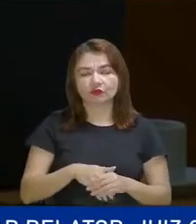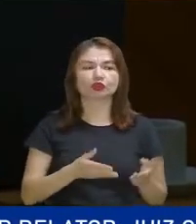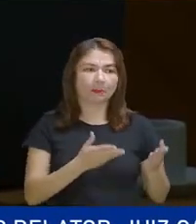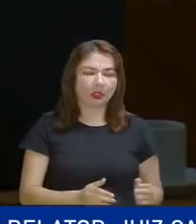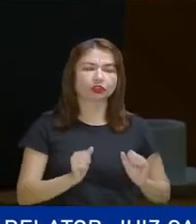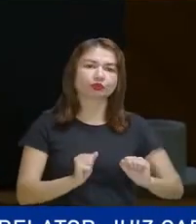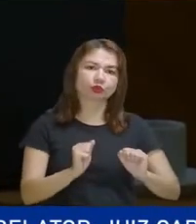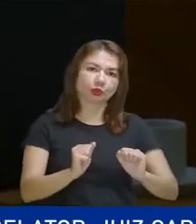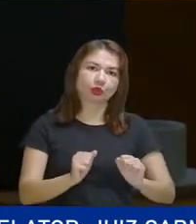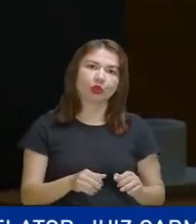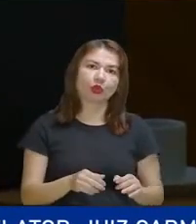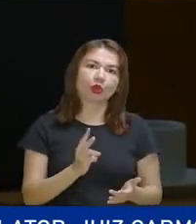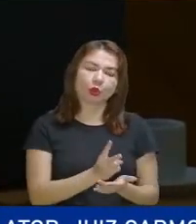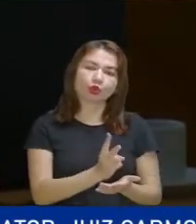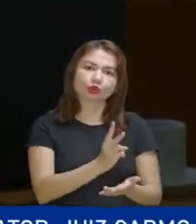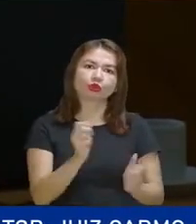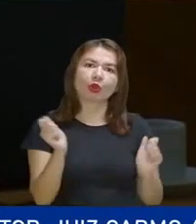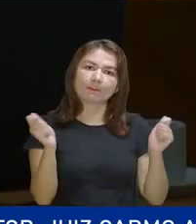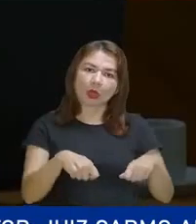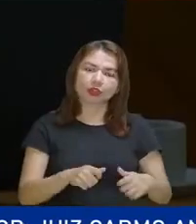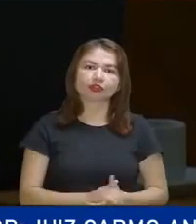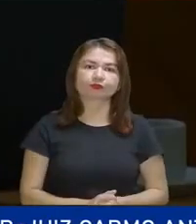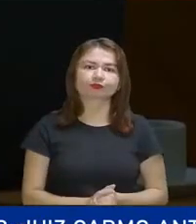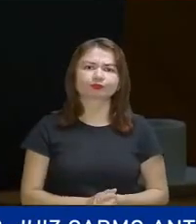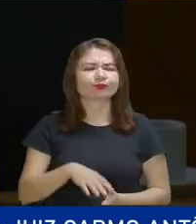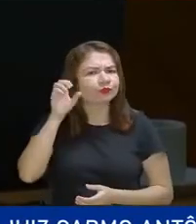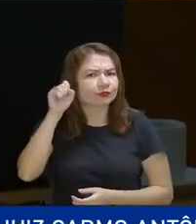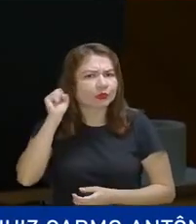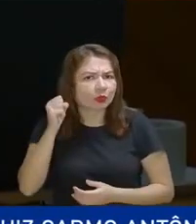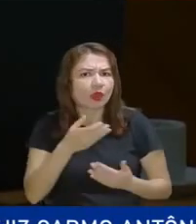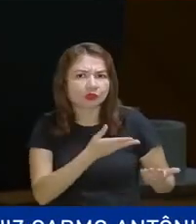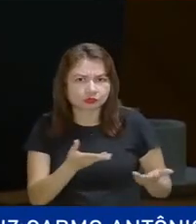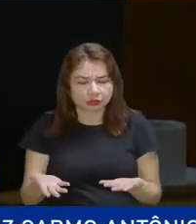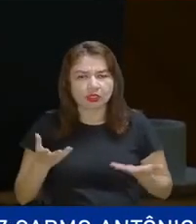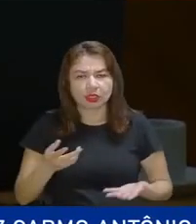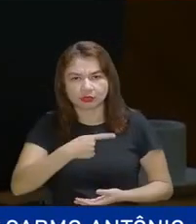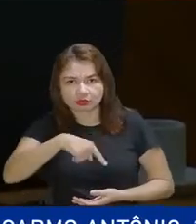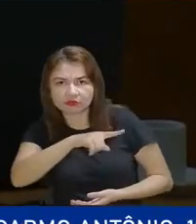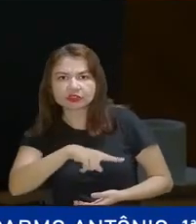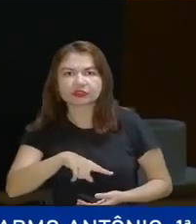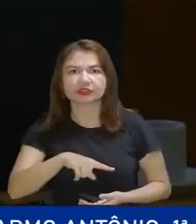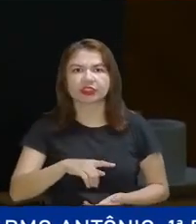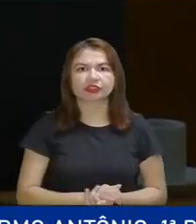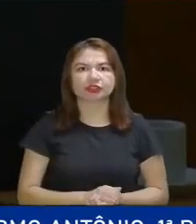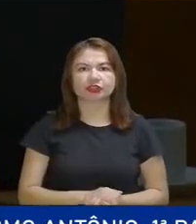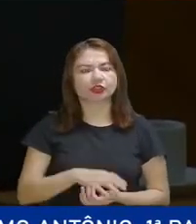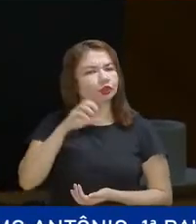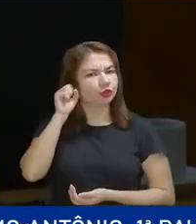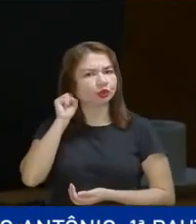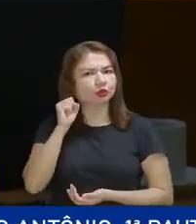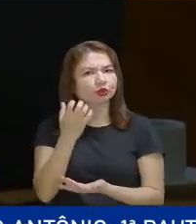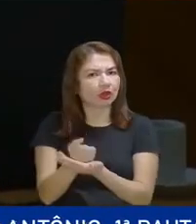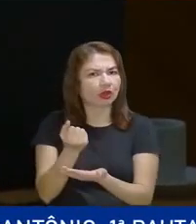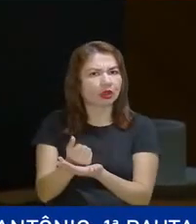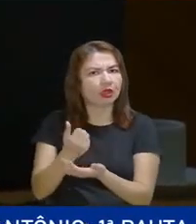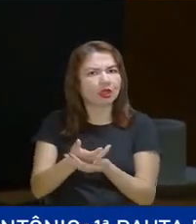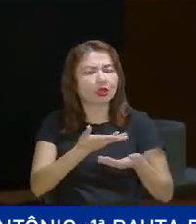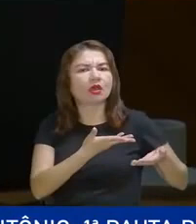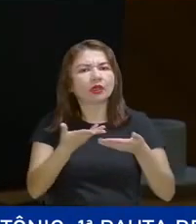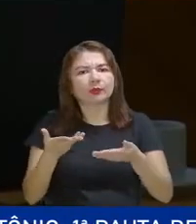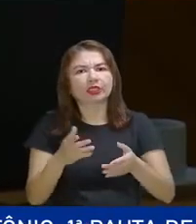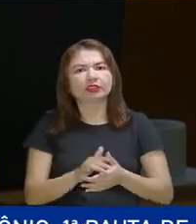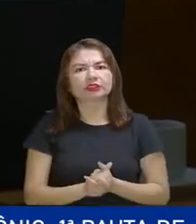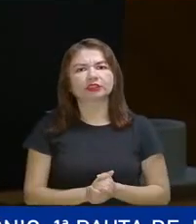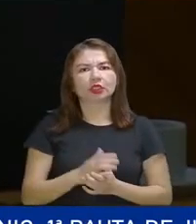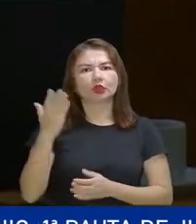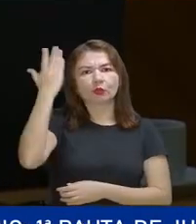vão conseguir colocar o áudio, por gentileza. Eu gostaria que os colegas ouvissem o que foi gravado e apresentado